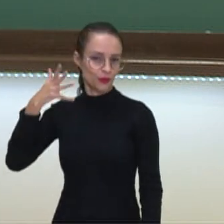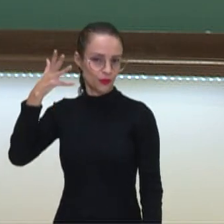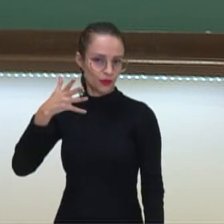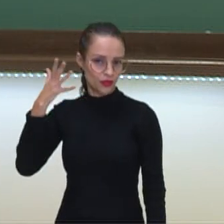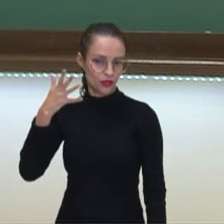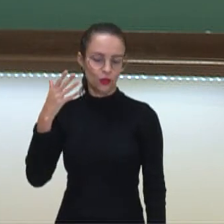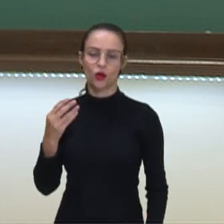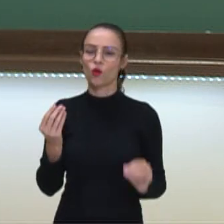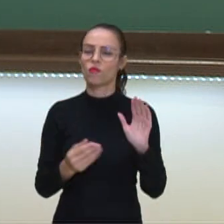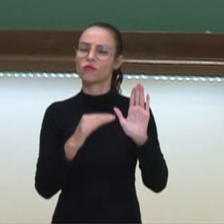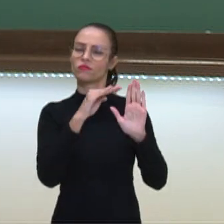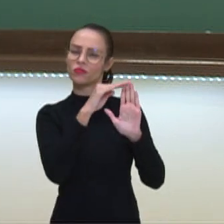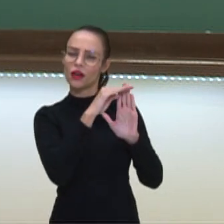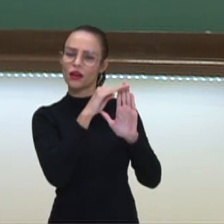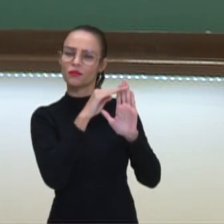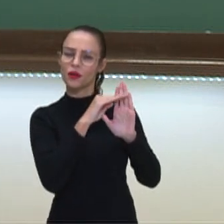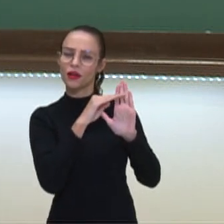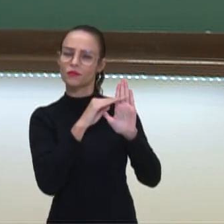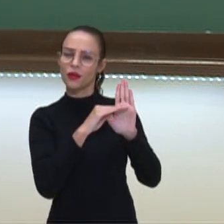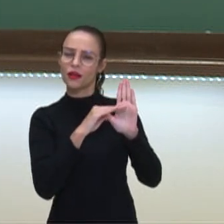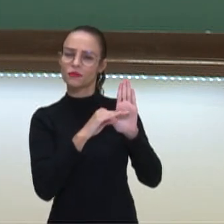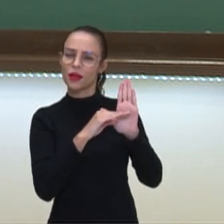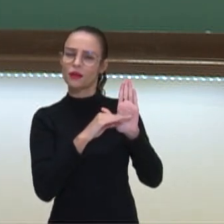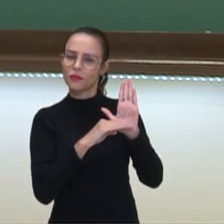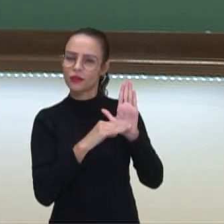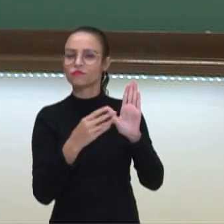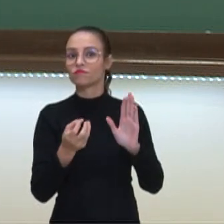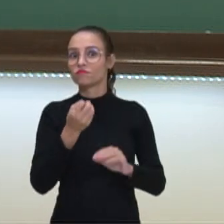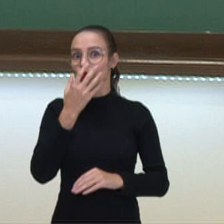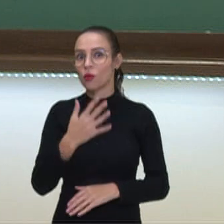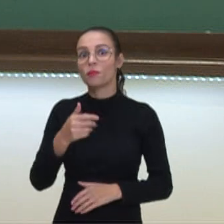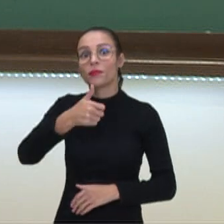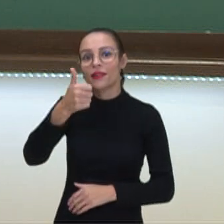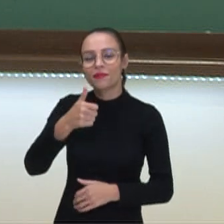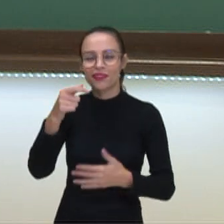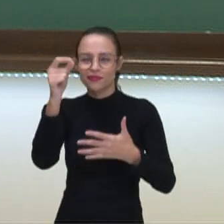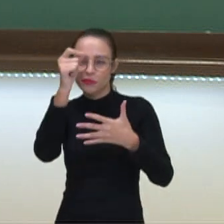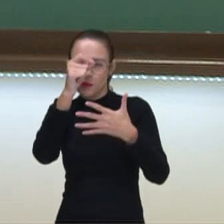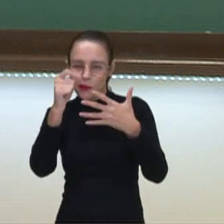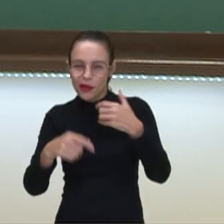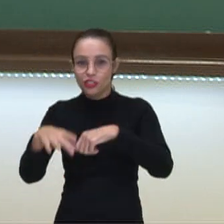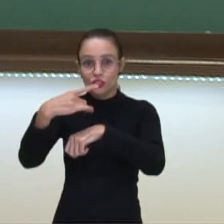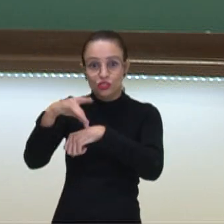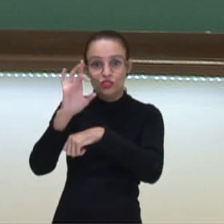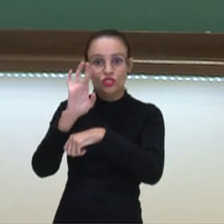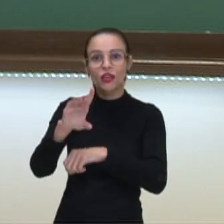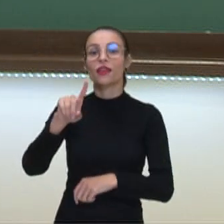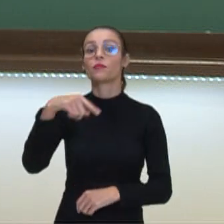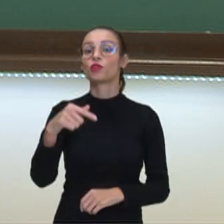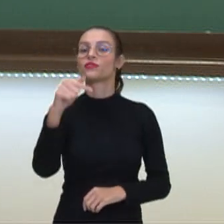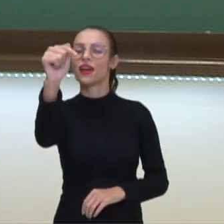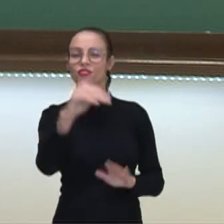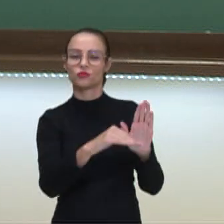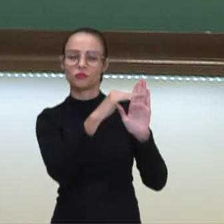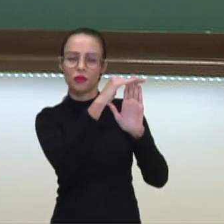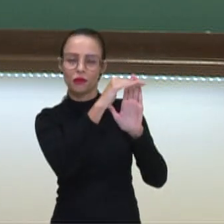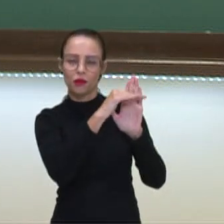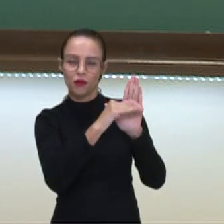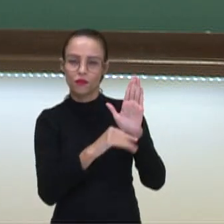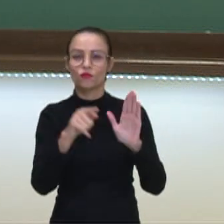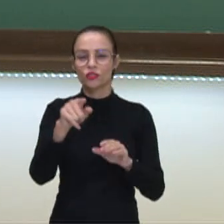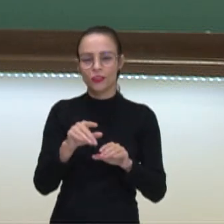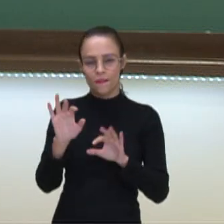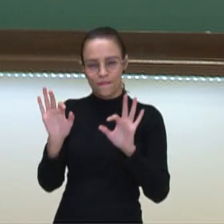O passo a passo para uma boa oratória. Primeiro a gente viu ali 5 dicas, depois a gente viu 7 passos para você elaborar uma